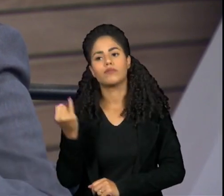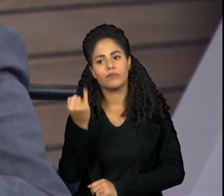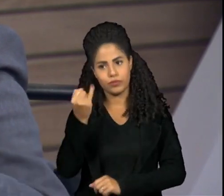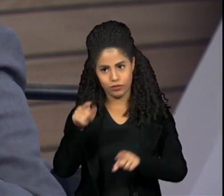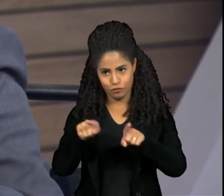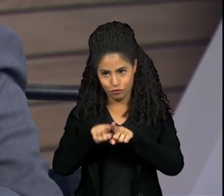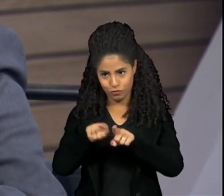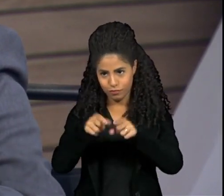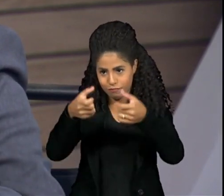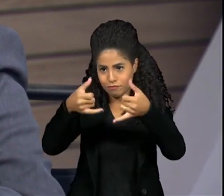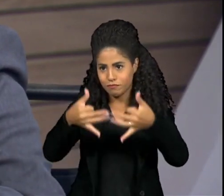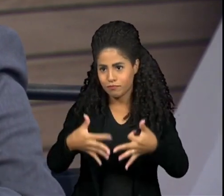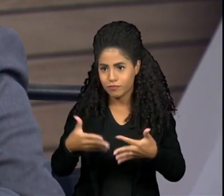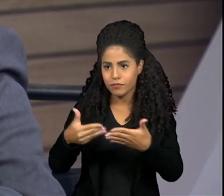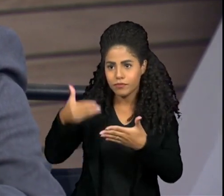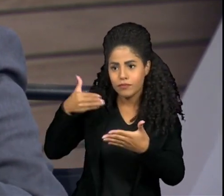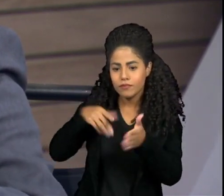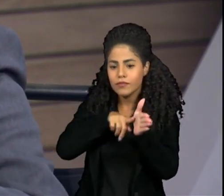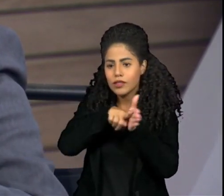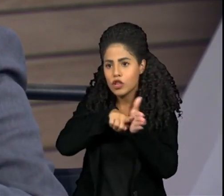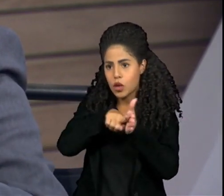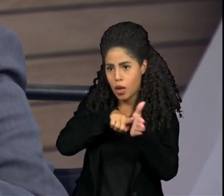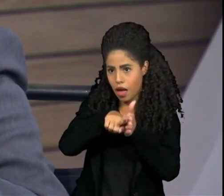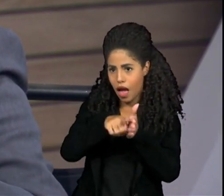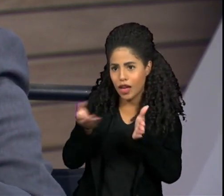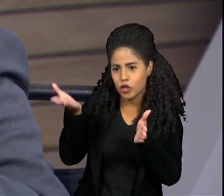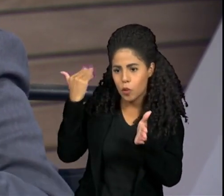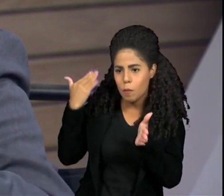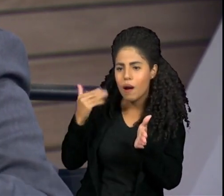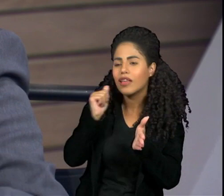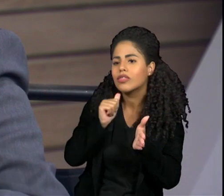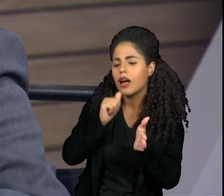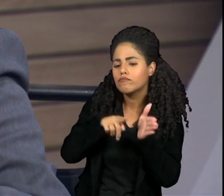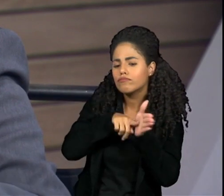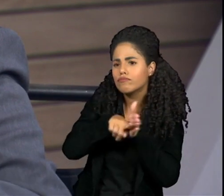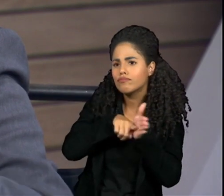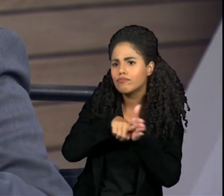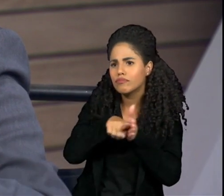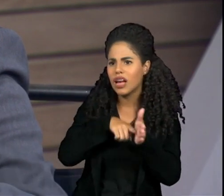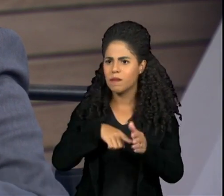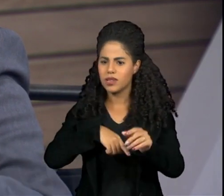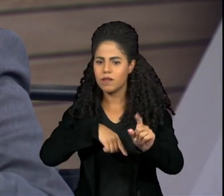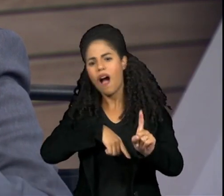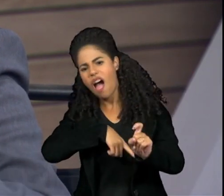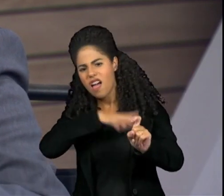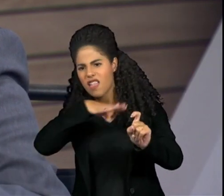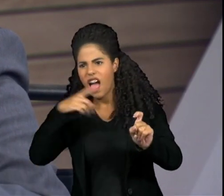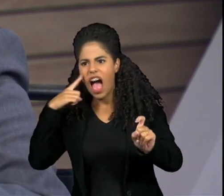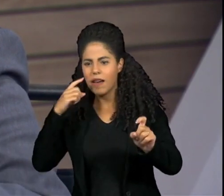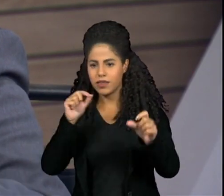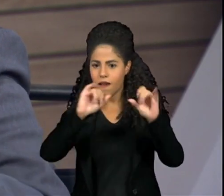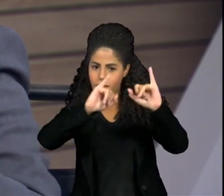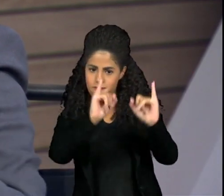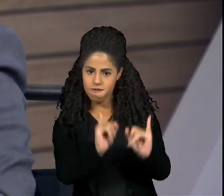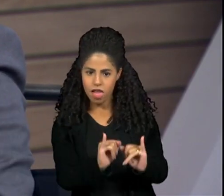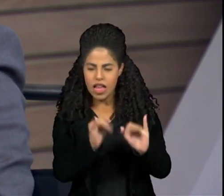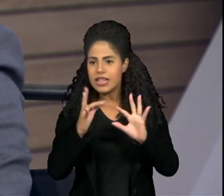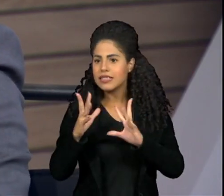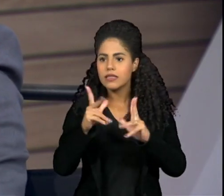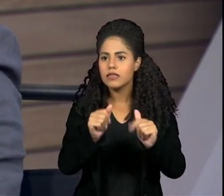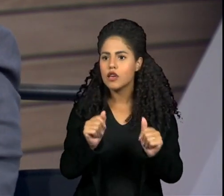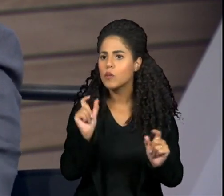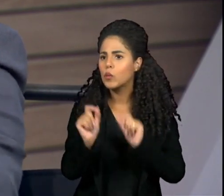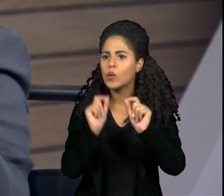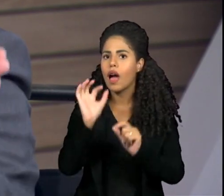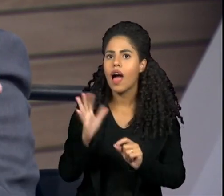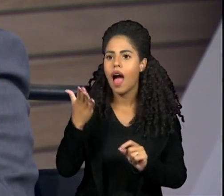atemporal, né? A antropóloga Margaret Mead, por exemplo, ela diz que o fanatismo é sempre uma possibilidade quando nós temos